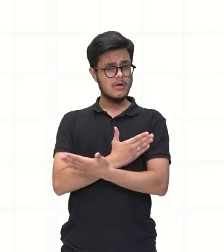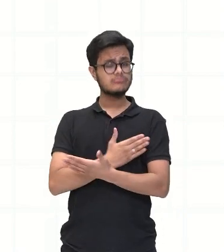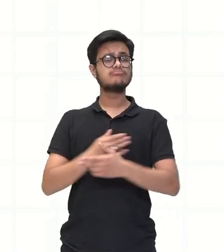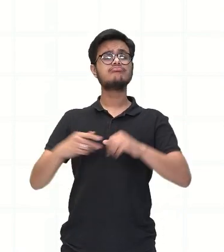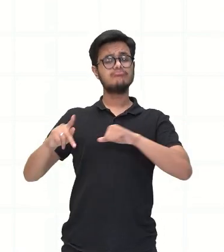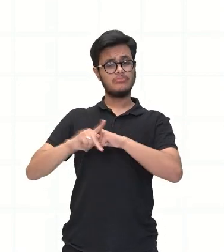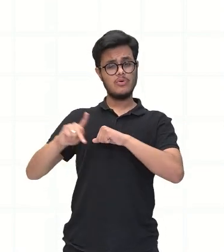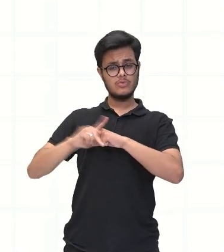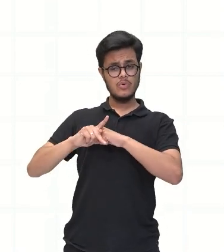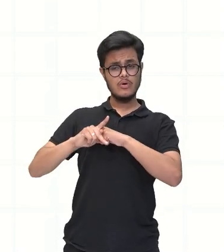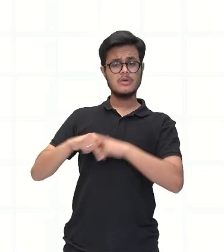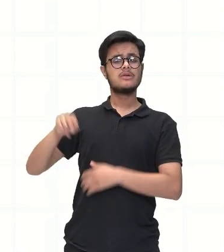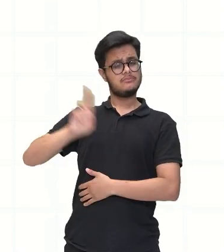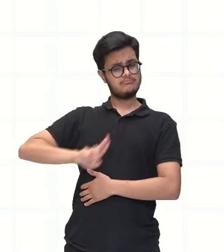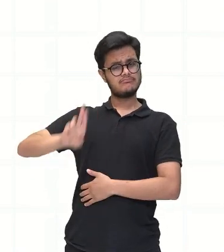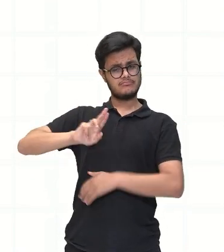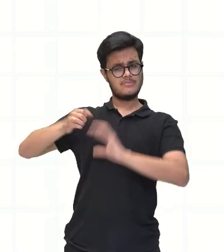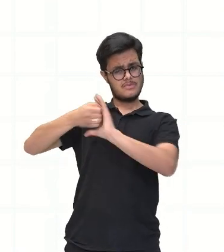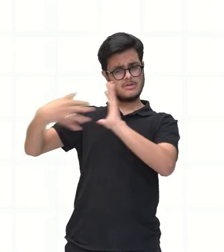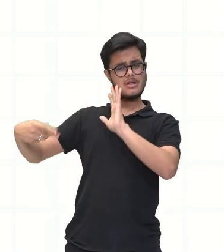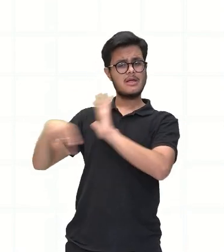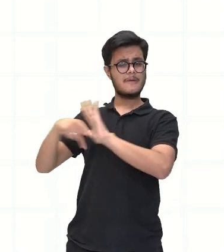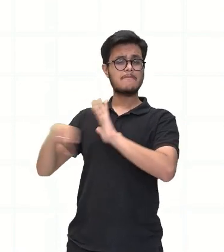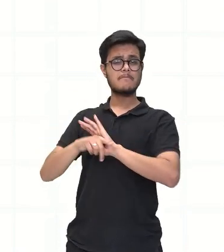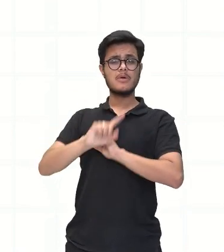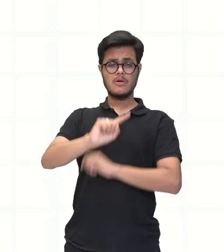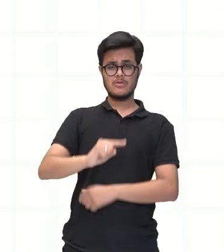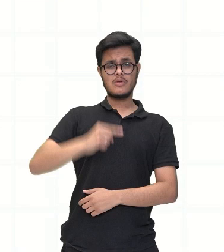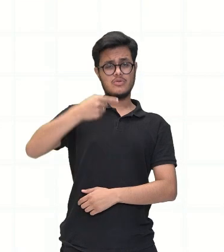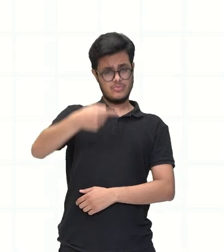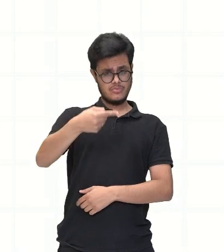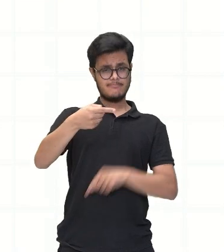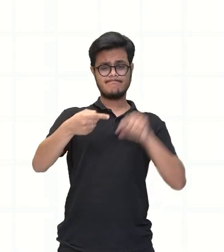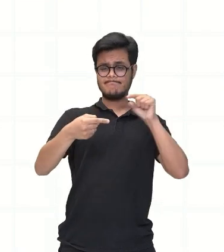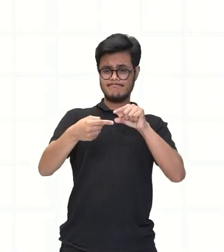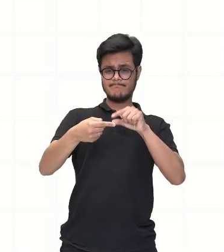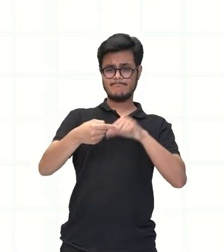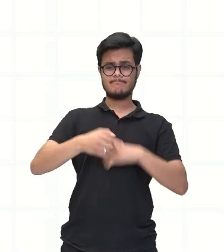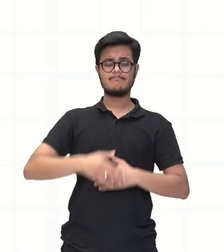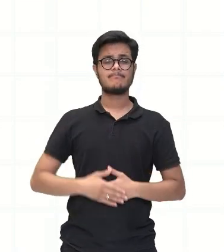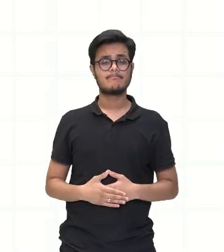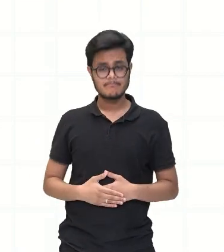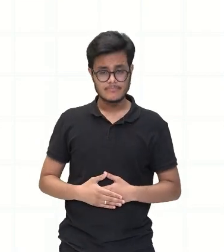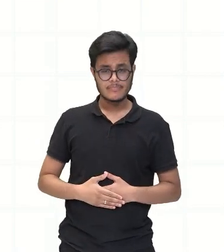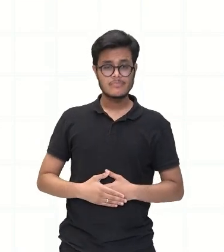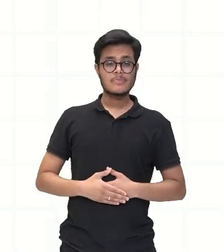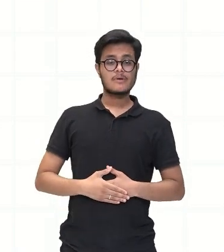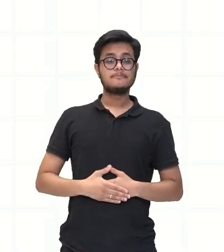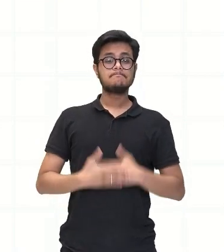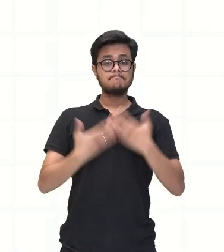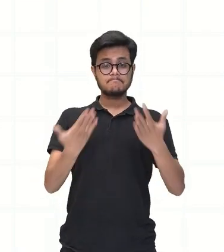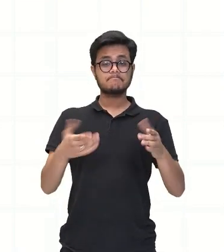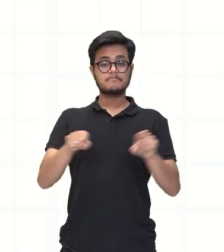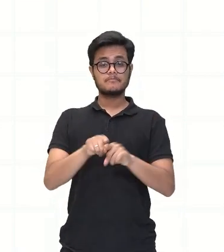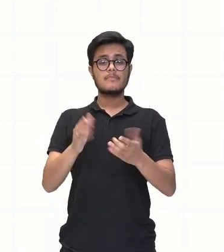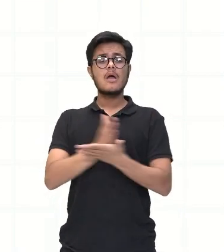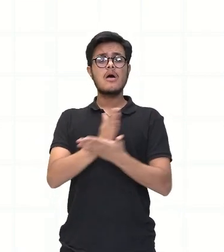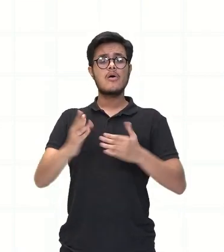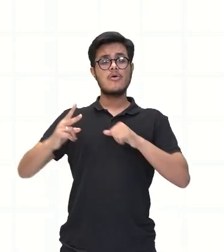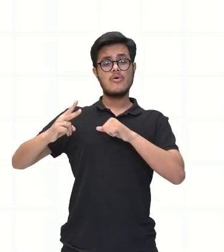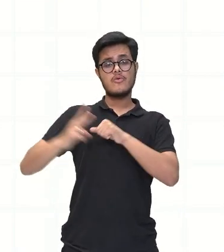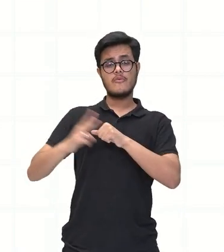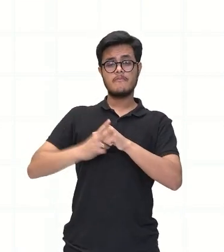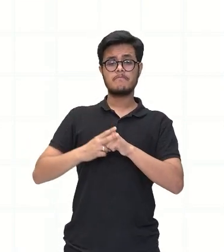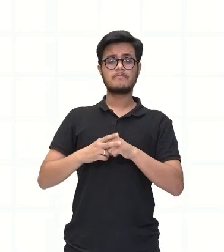das características aí do hífen, junção de pronomes oblíquos. E algumas formas verbais,